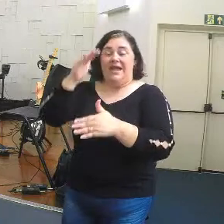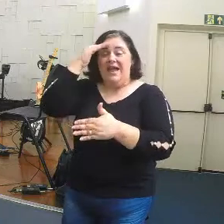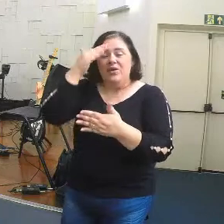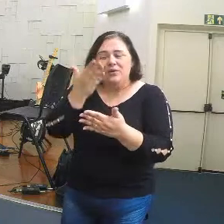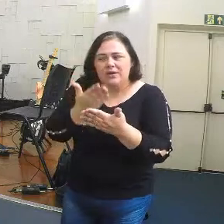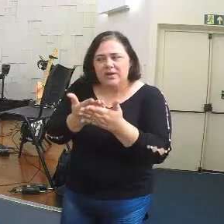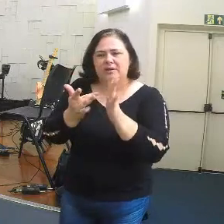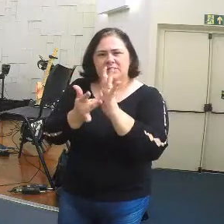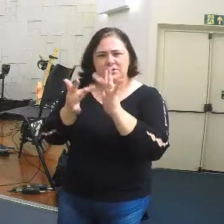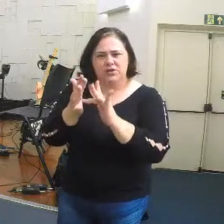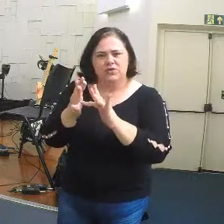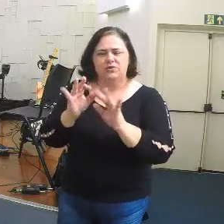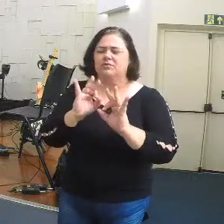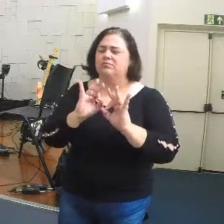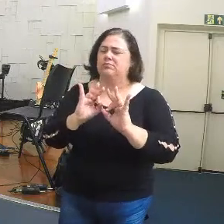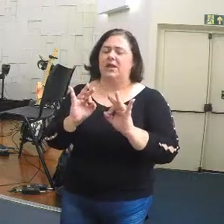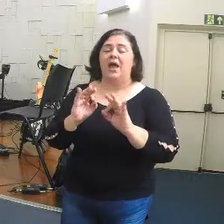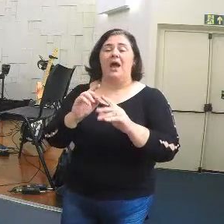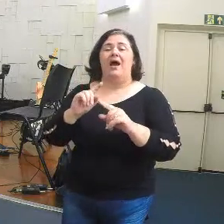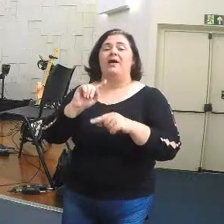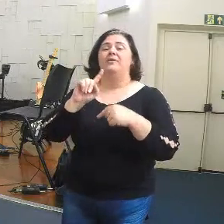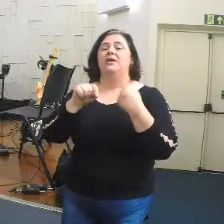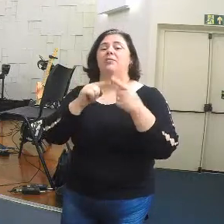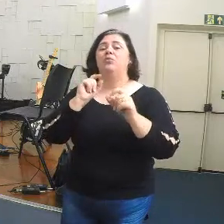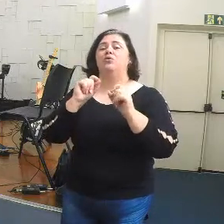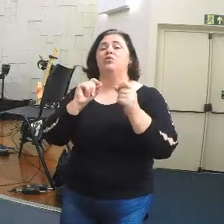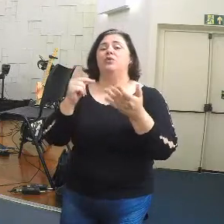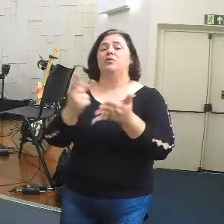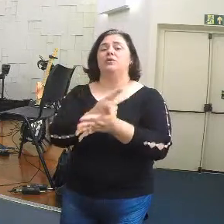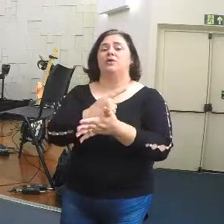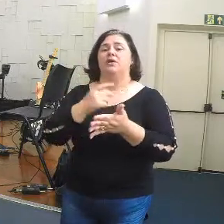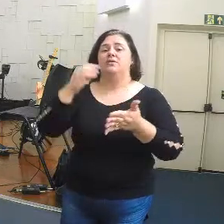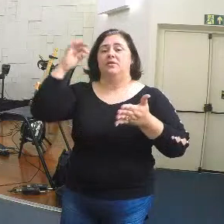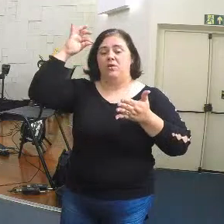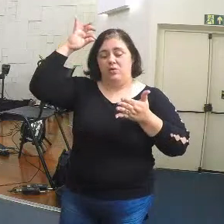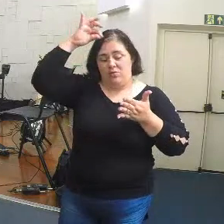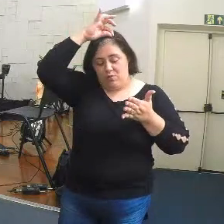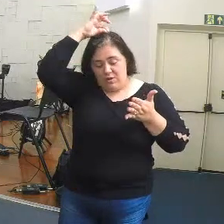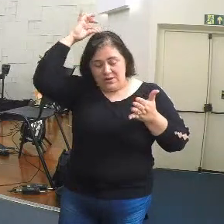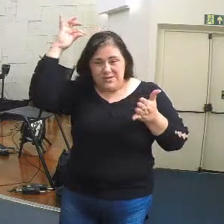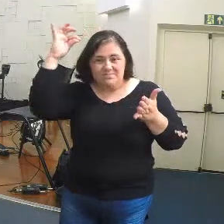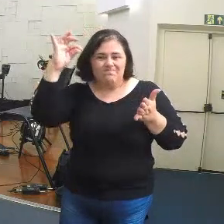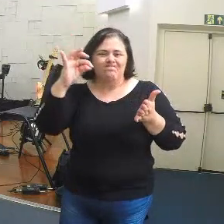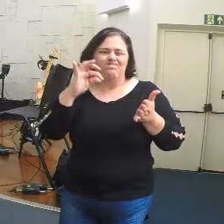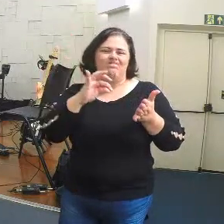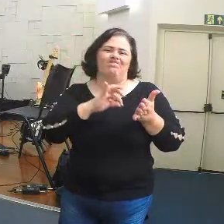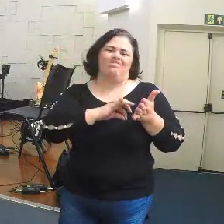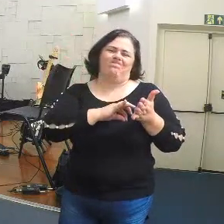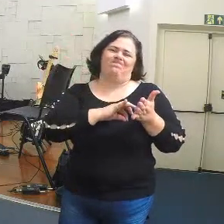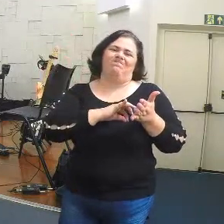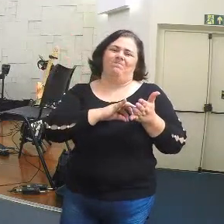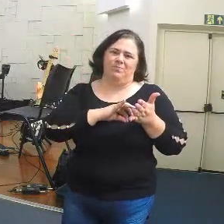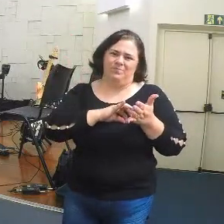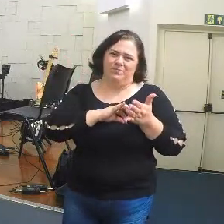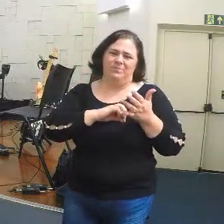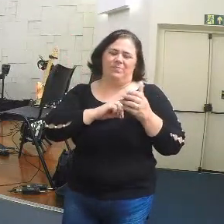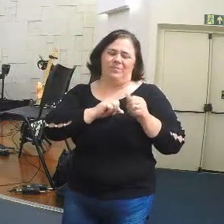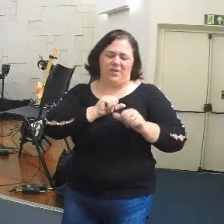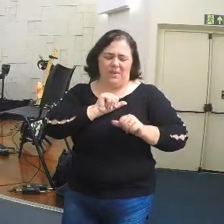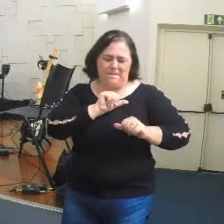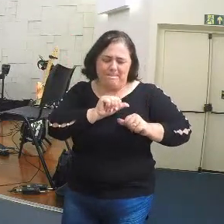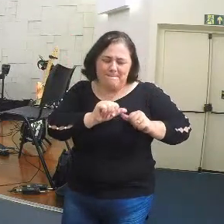mim possa gerar em mim vida, não vida biológica, mas